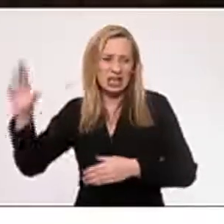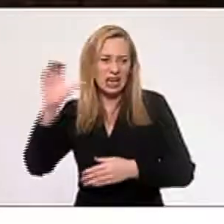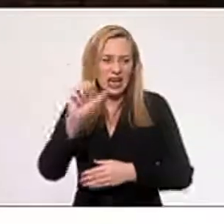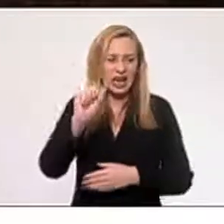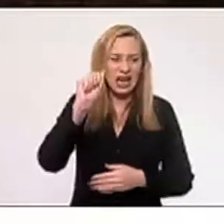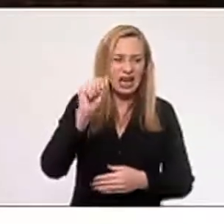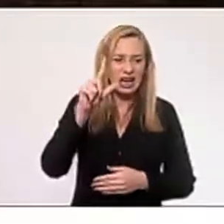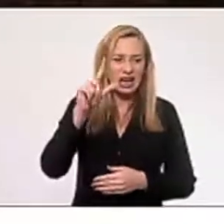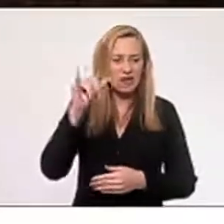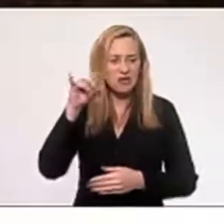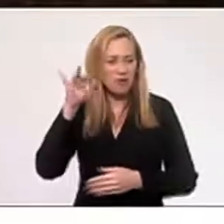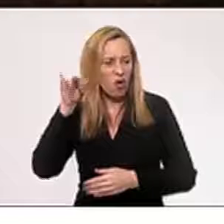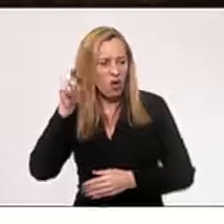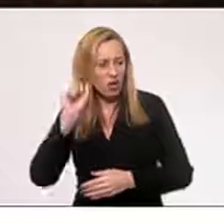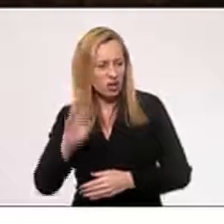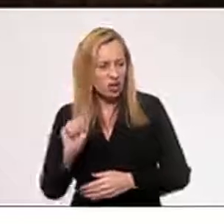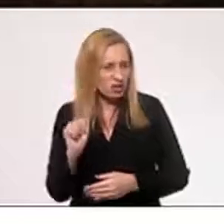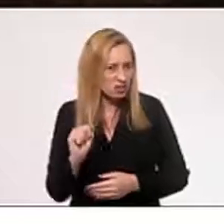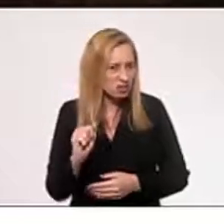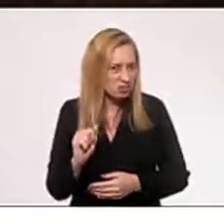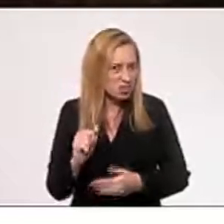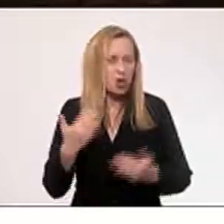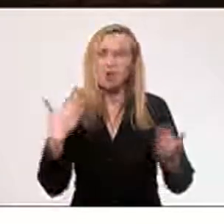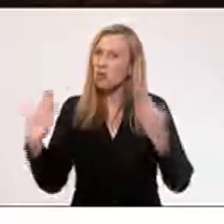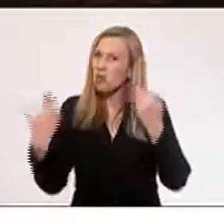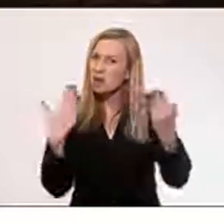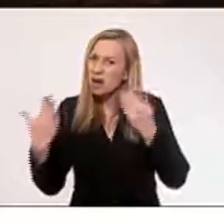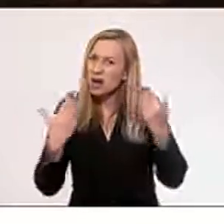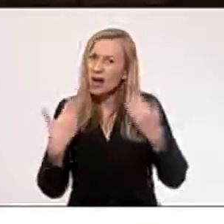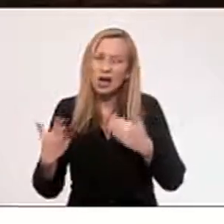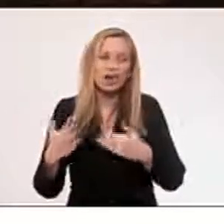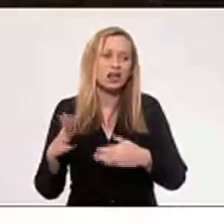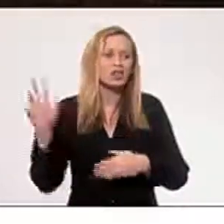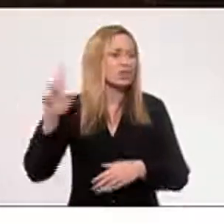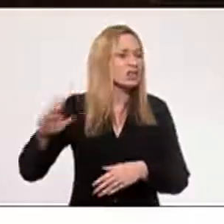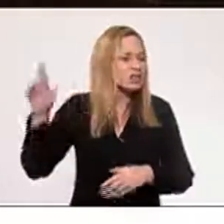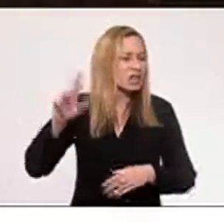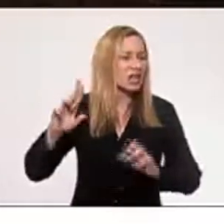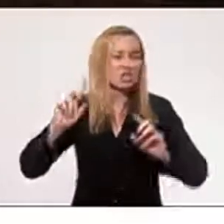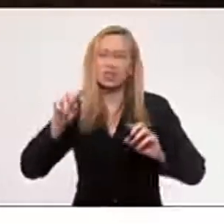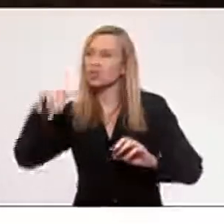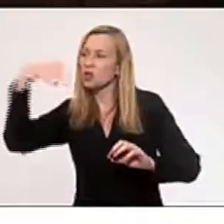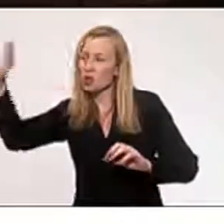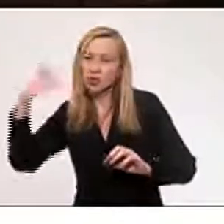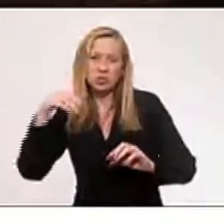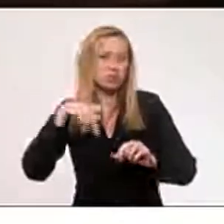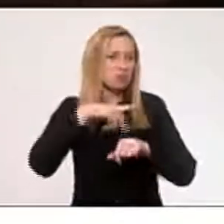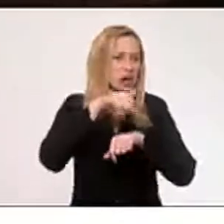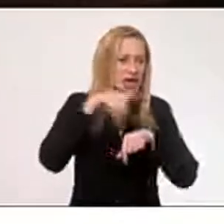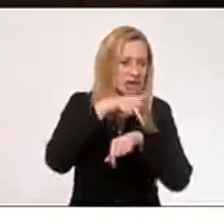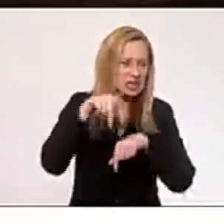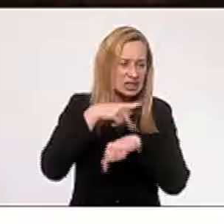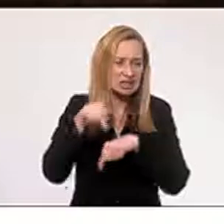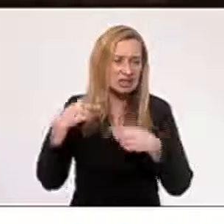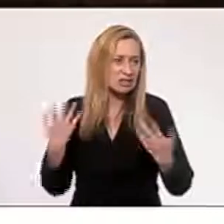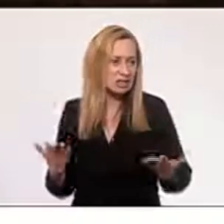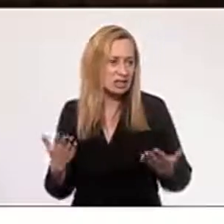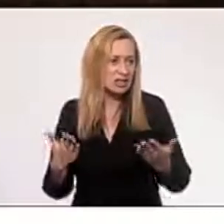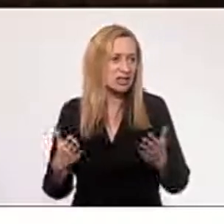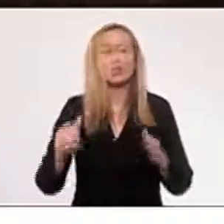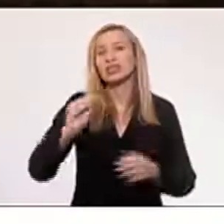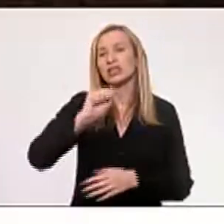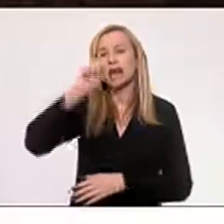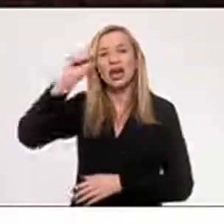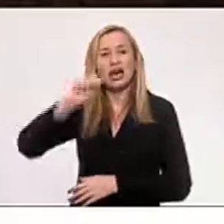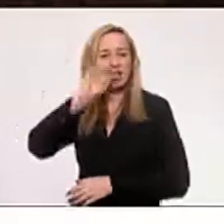aqui no bloco, em Berkeley, por exemplo, não dá para comparar a Universidade de Munique, não dá para comparar as universidades de grande projeção da Ásia, da